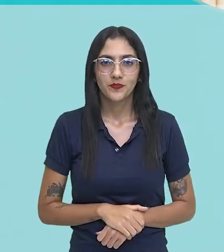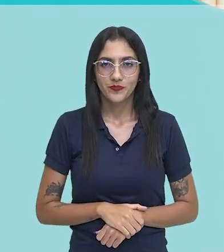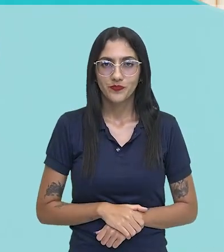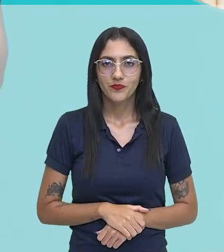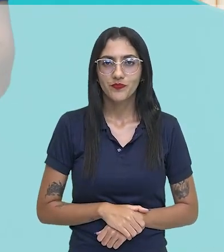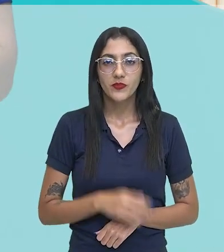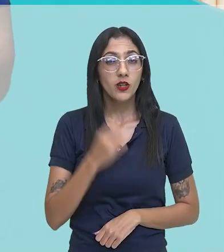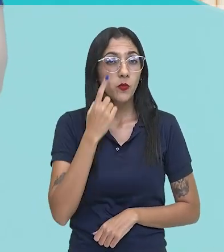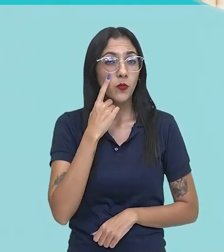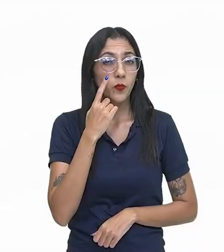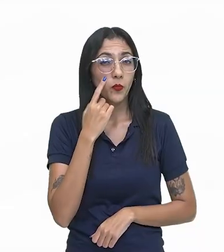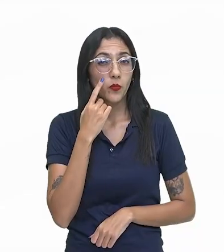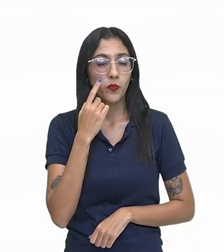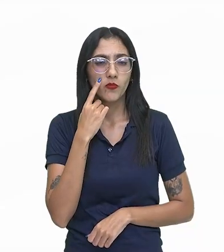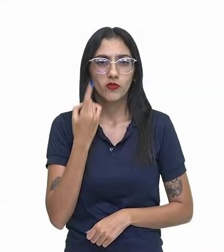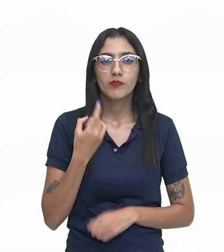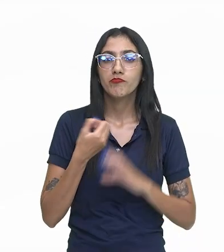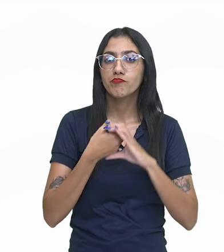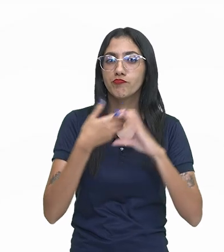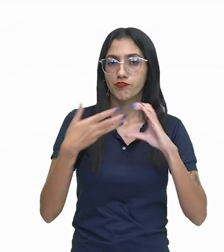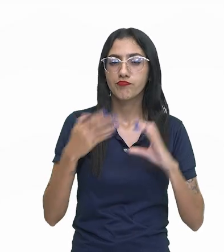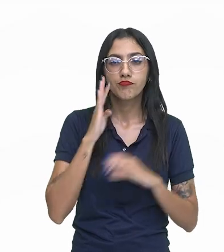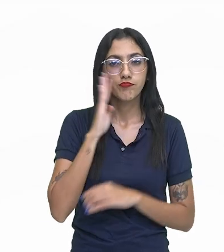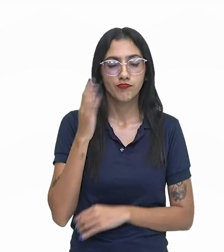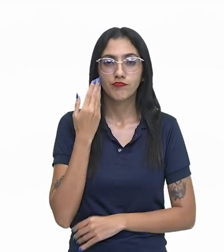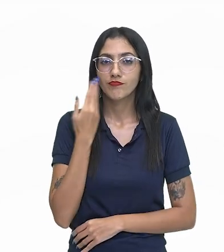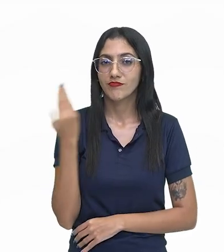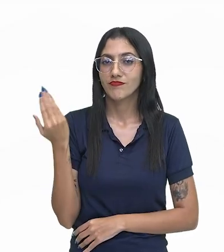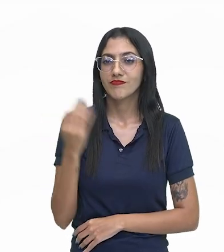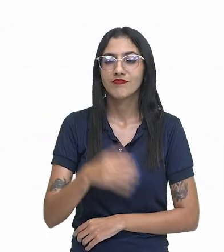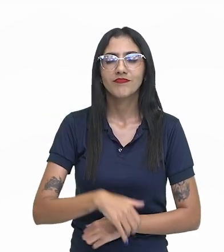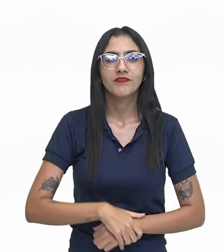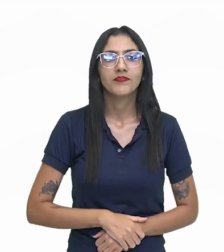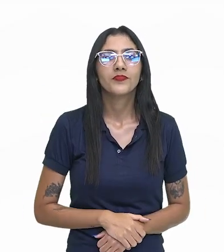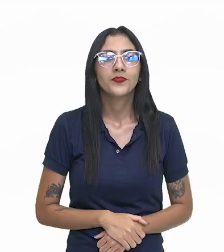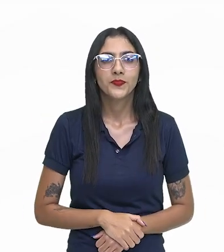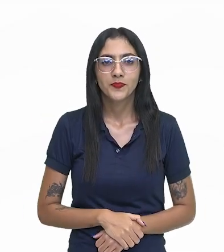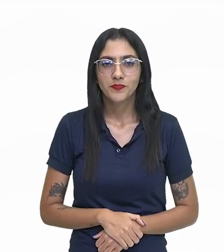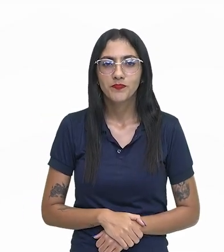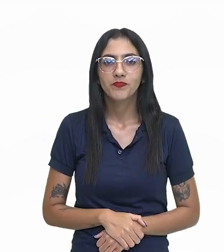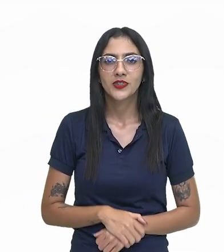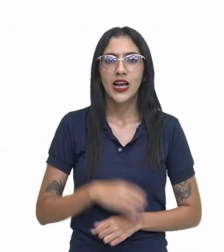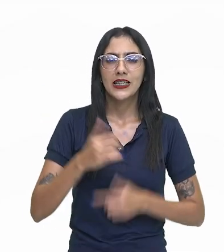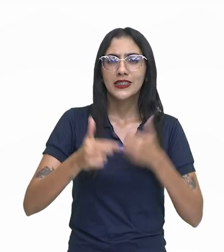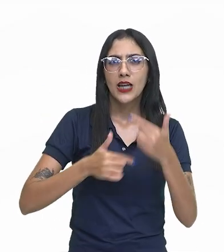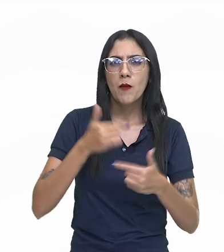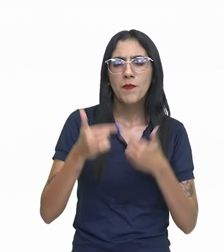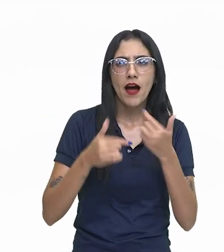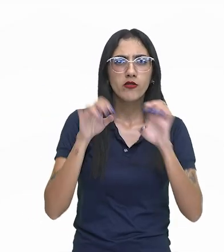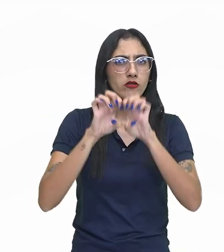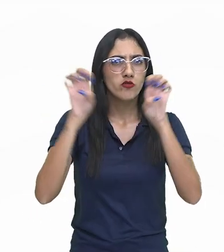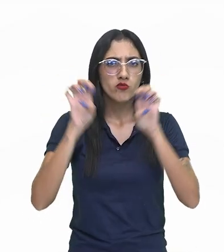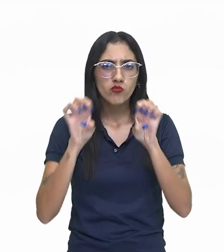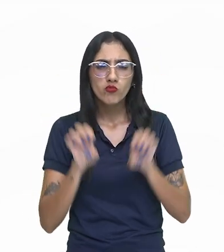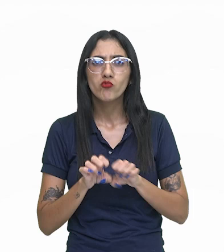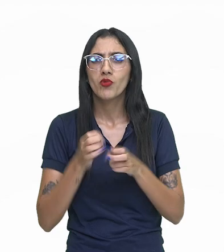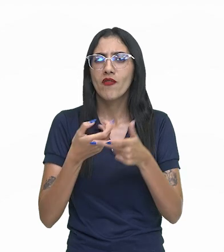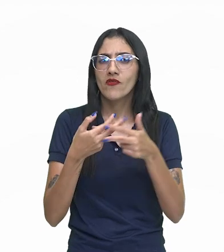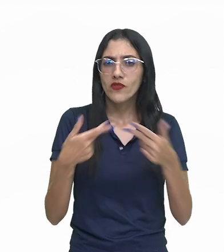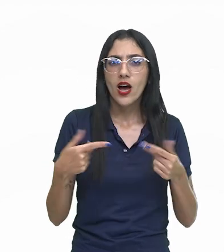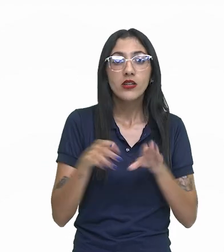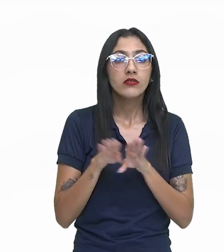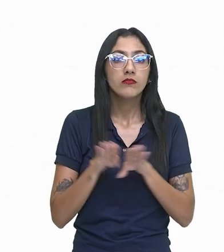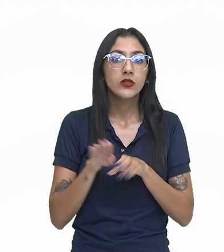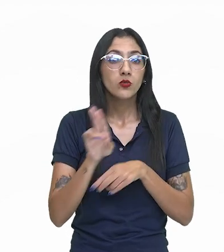principais características da instalação artística. Trabalhos em grandes formatos,